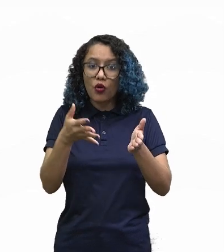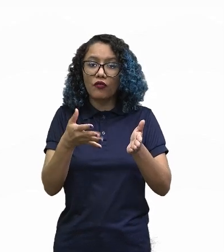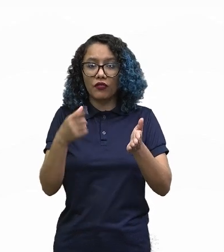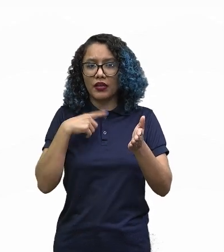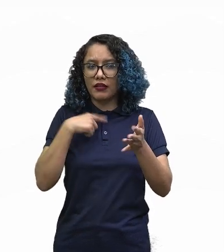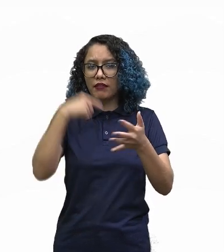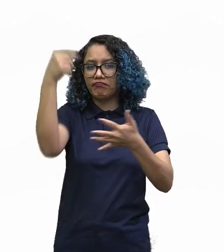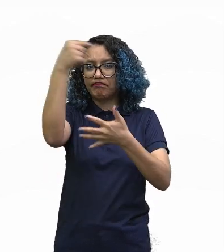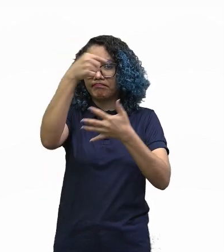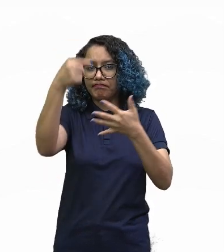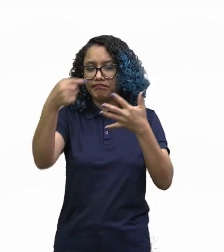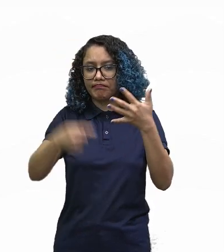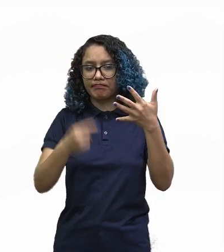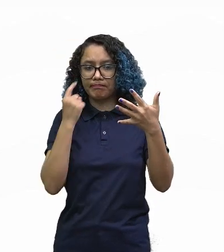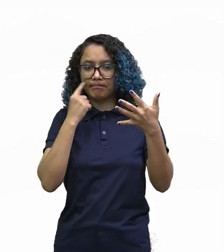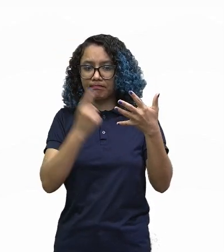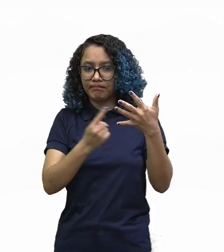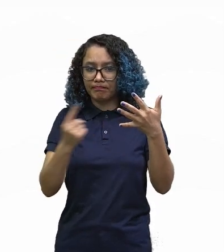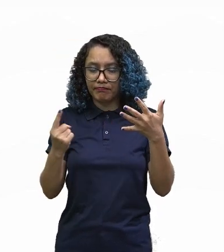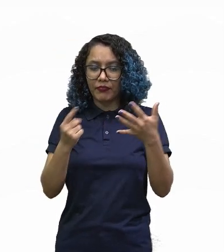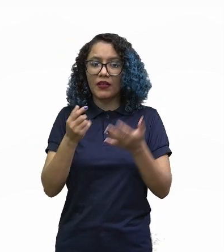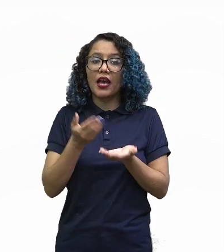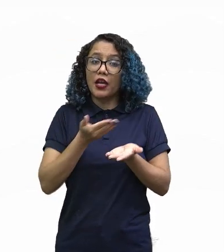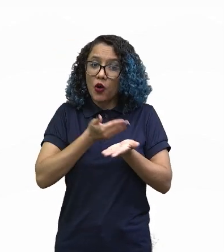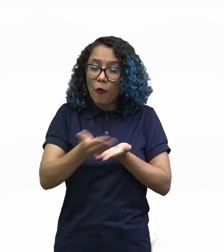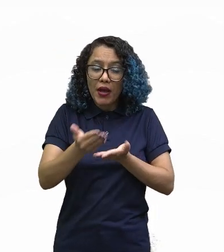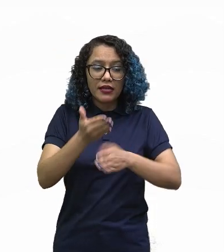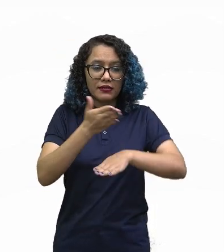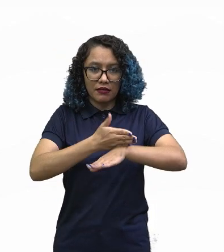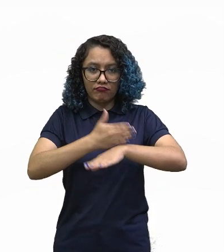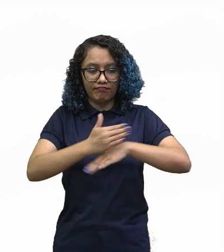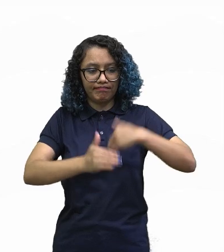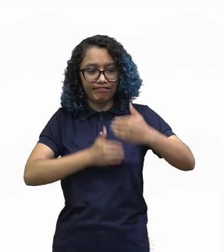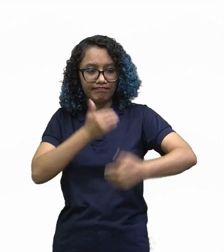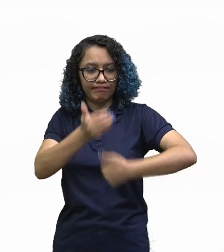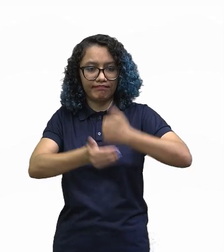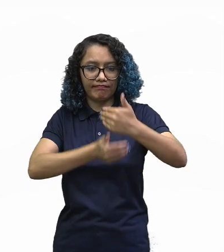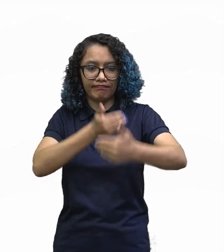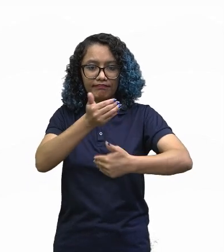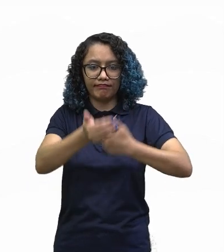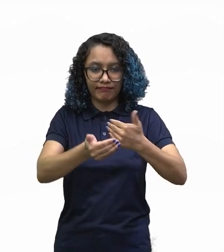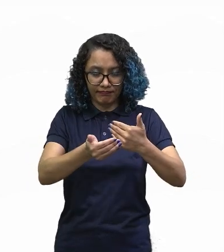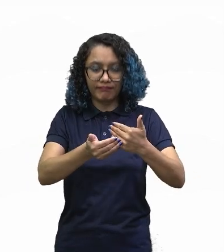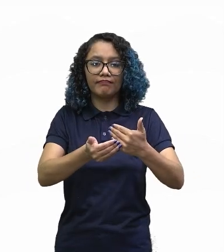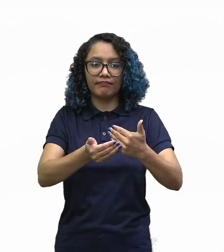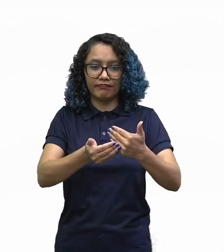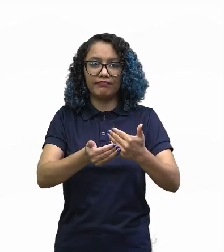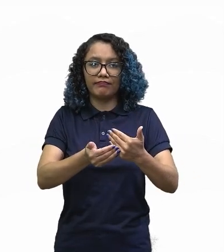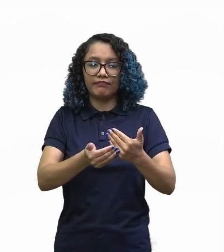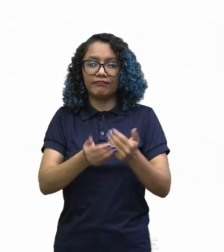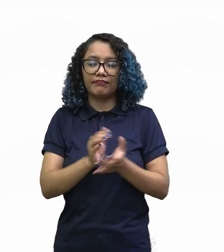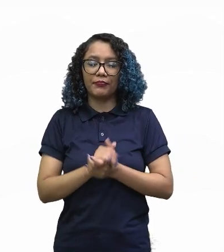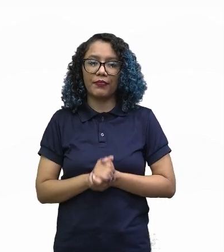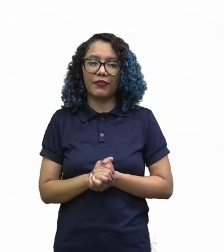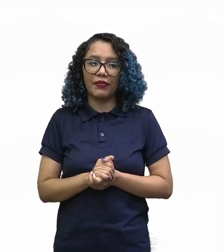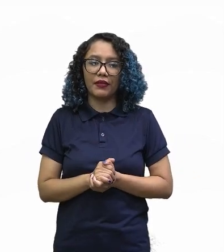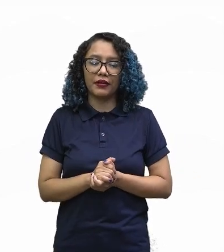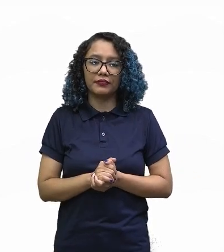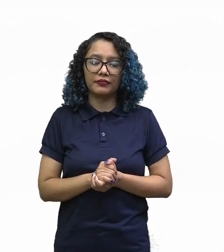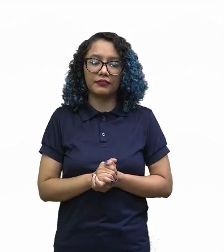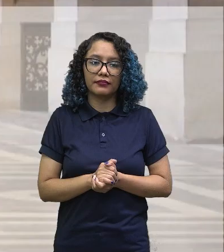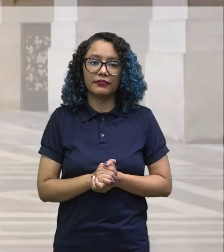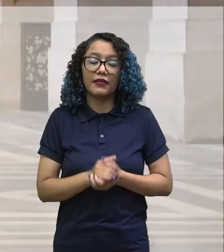A modernidade ela vai se desenvolver a partir deste processo histórico. Então, a gente